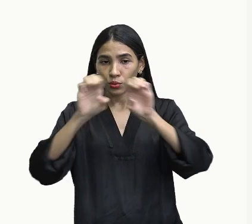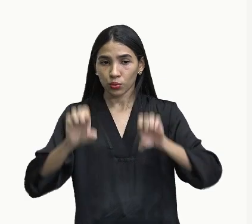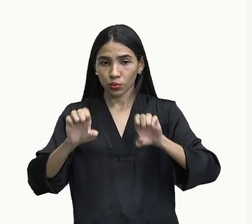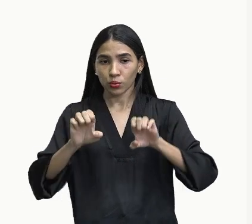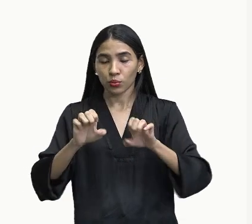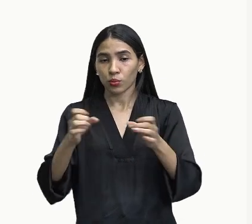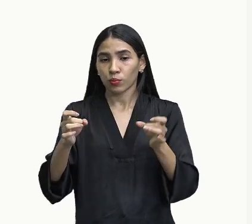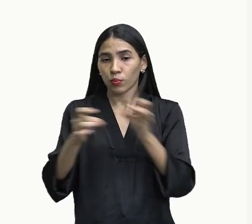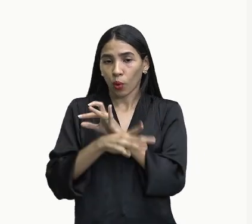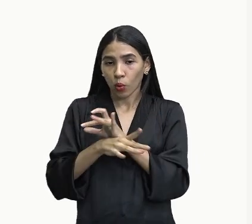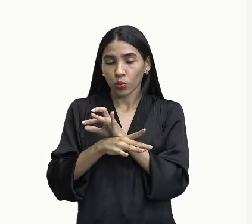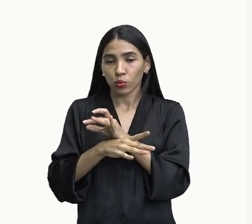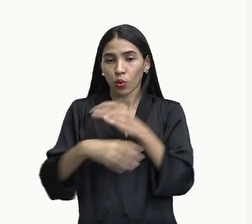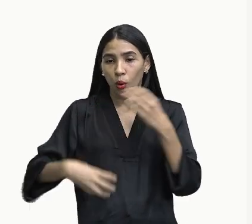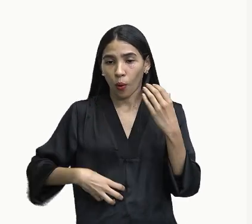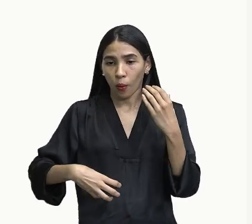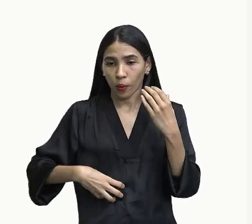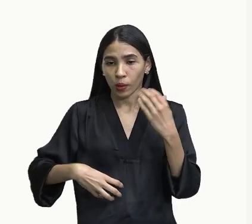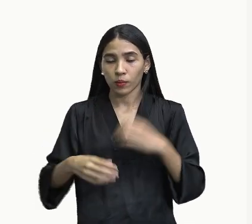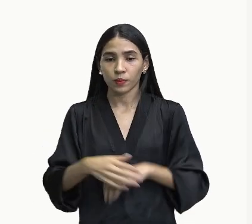como a gente, fazendo uma analogia,